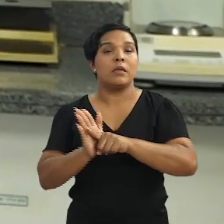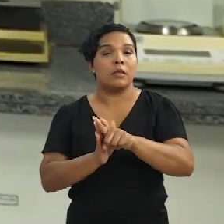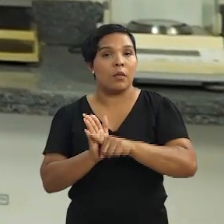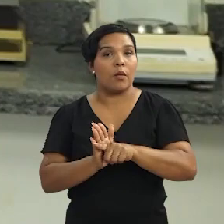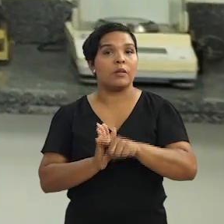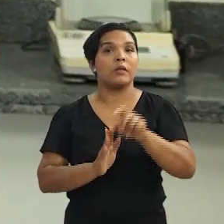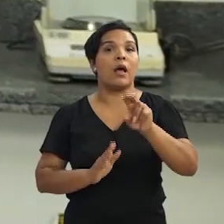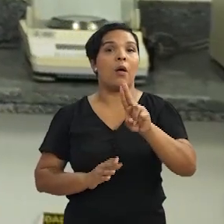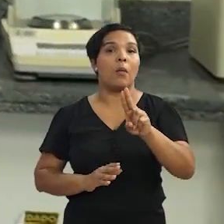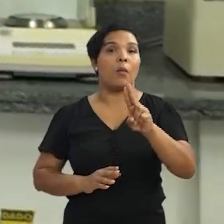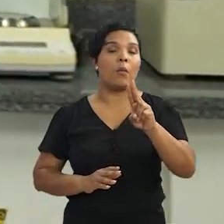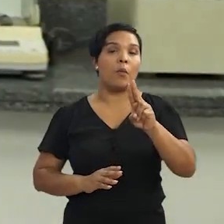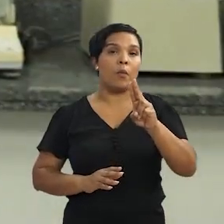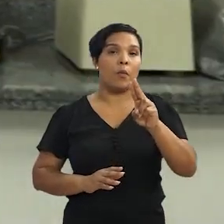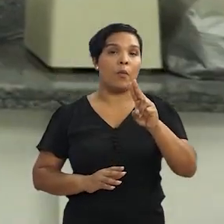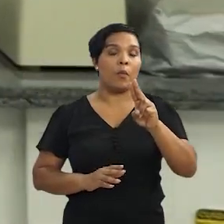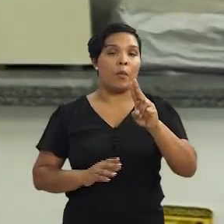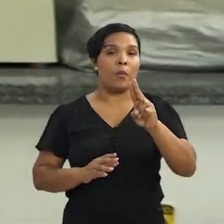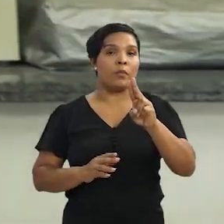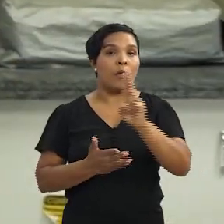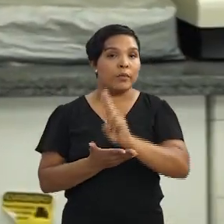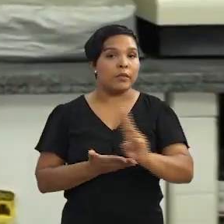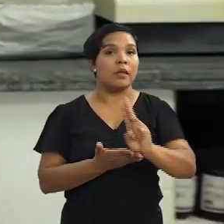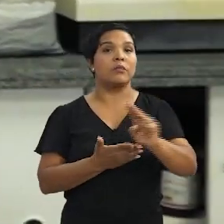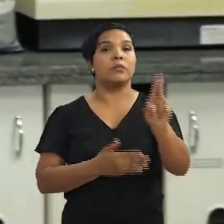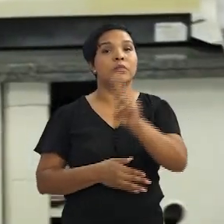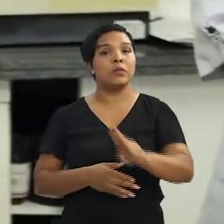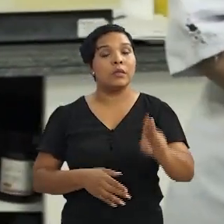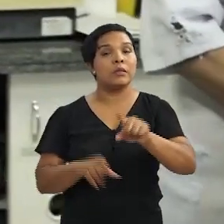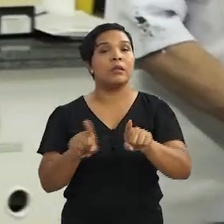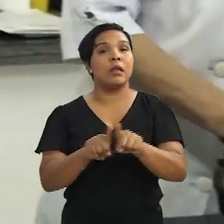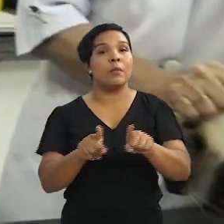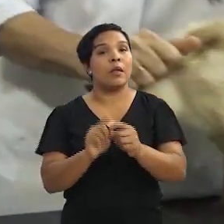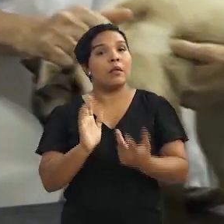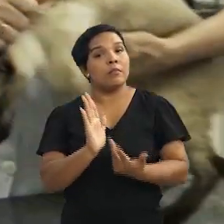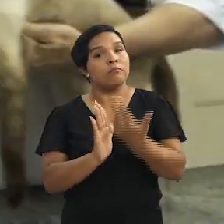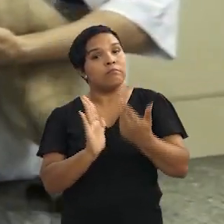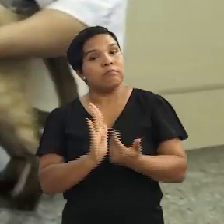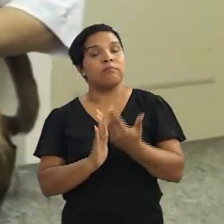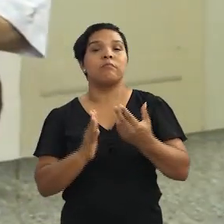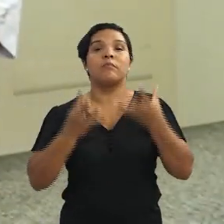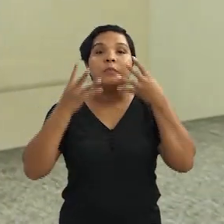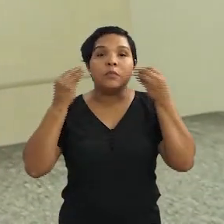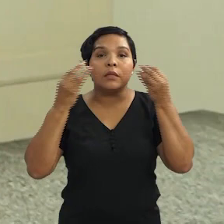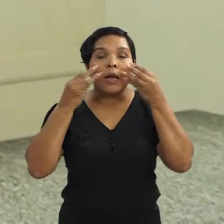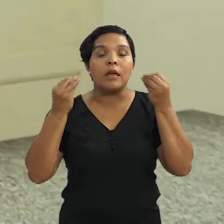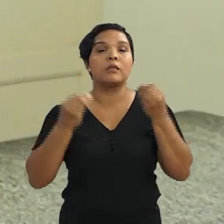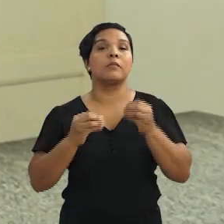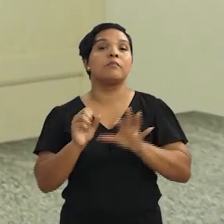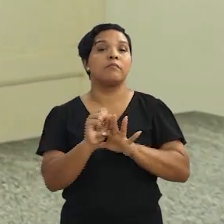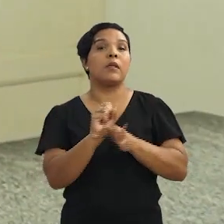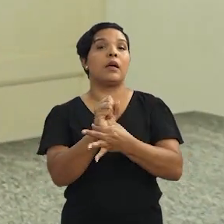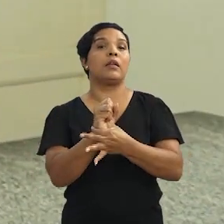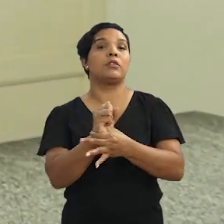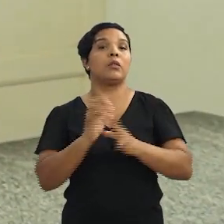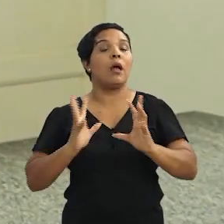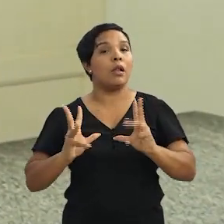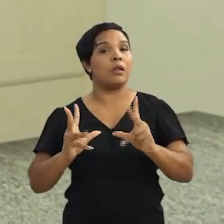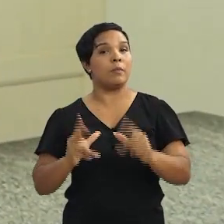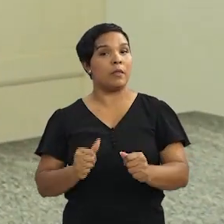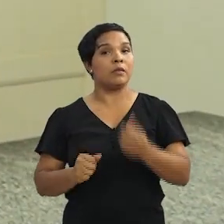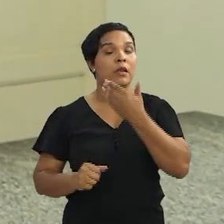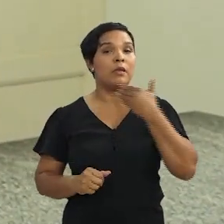os pesquisadores aqui da UFESA também estão usando a substância nos procedimentos cirúrgicos de gatos. Isso para garantir